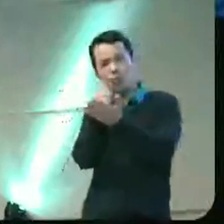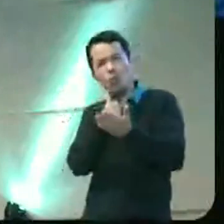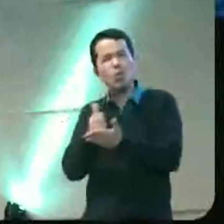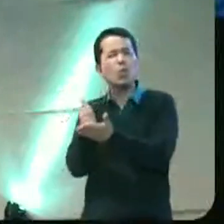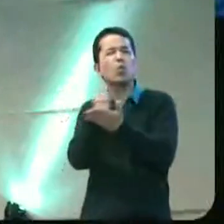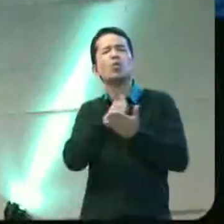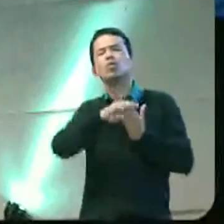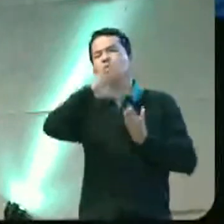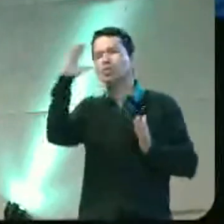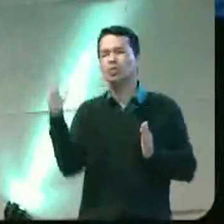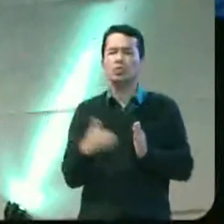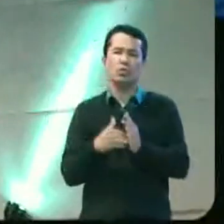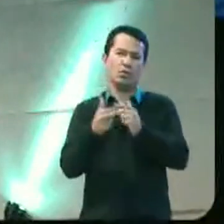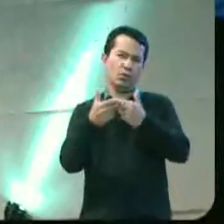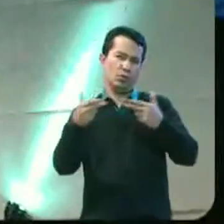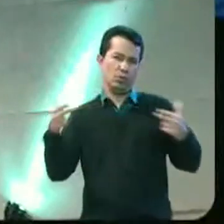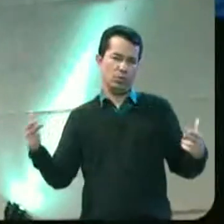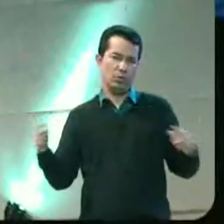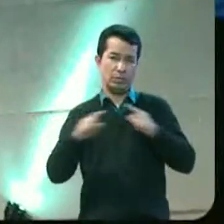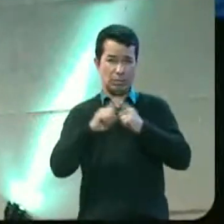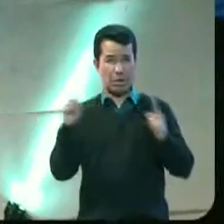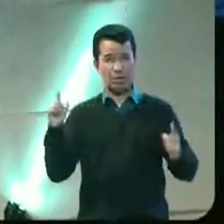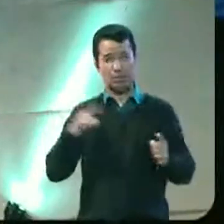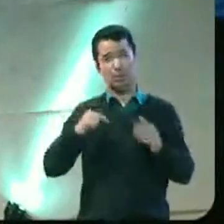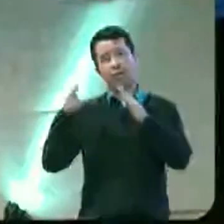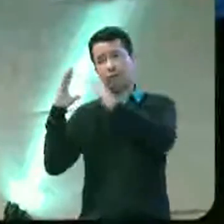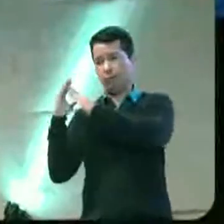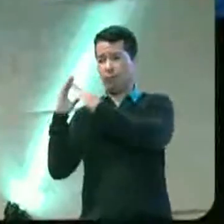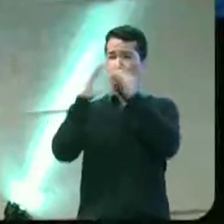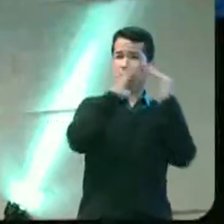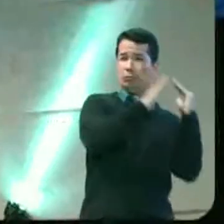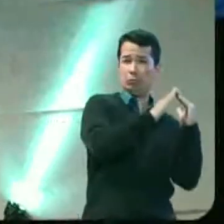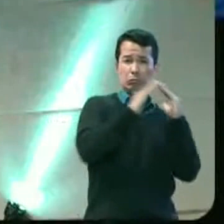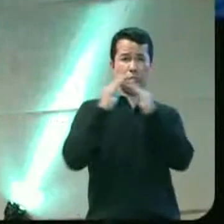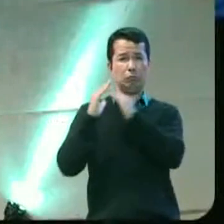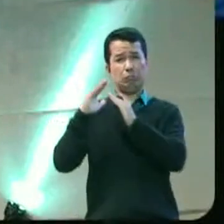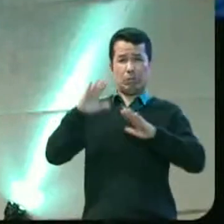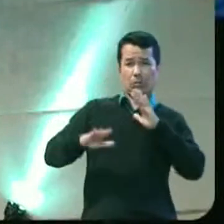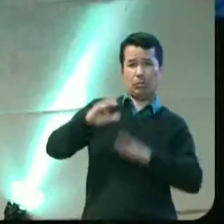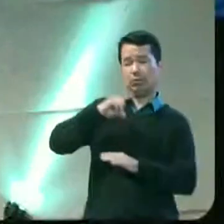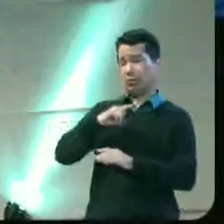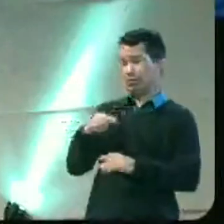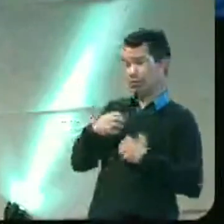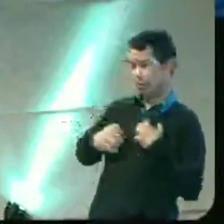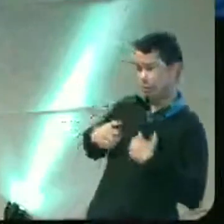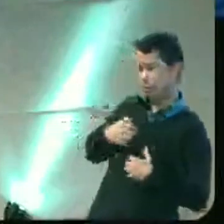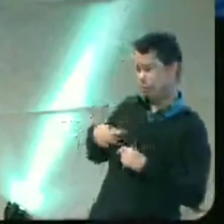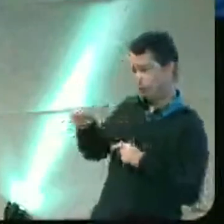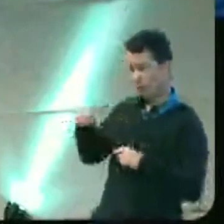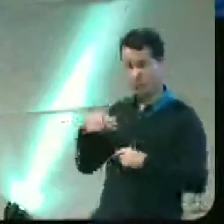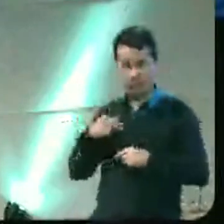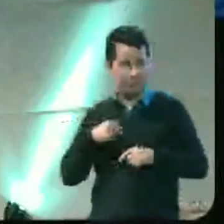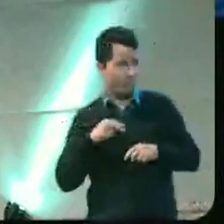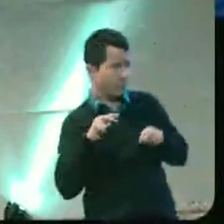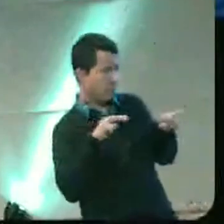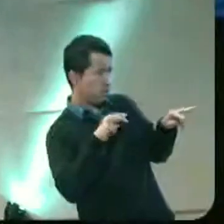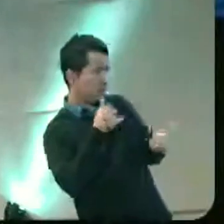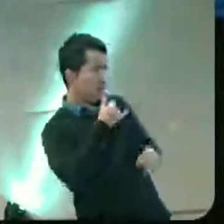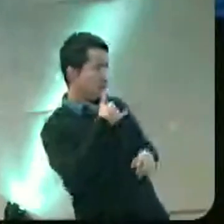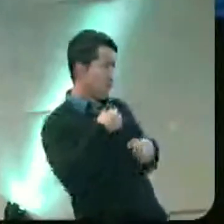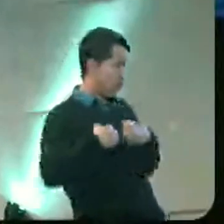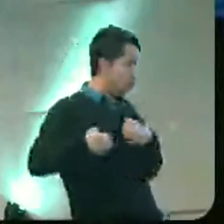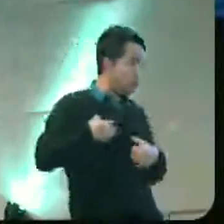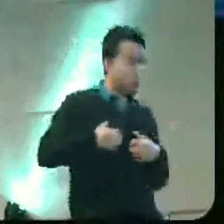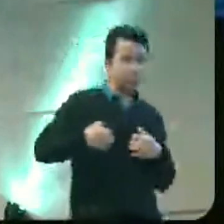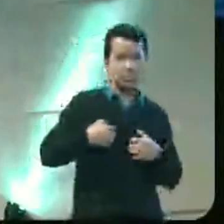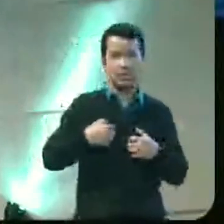Pai. Mas tem gente tão desesperada, tão angustiada, no meio de uma tempestade, olhando